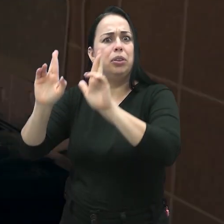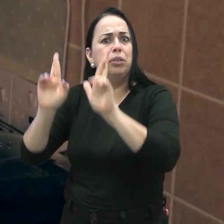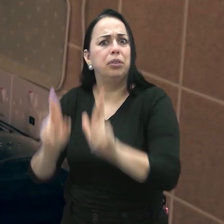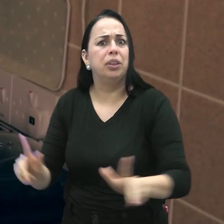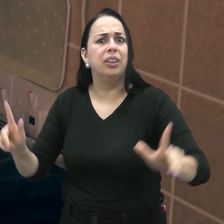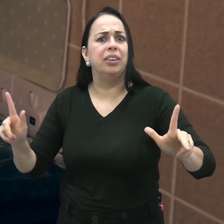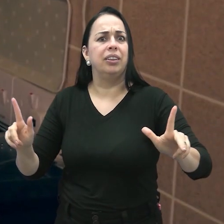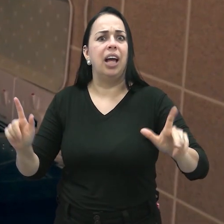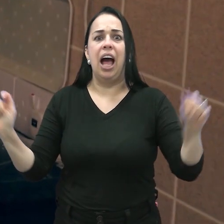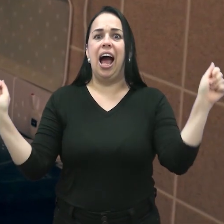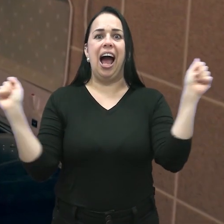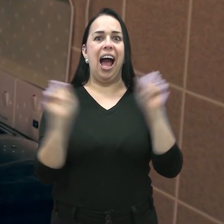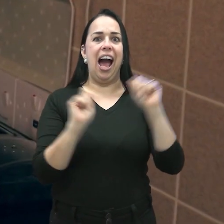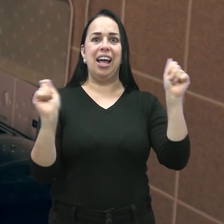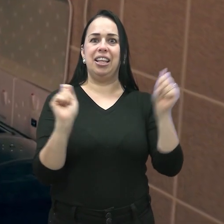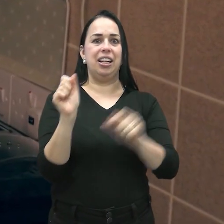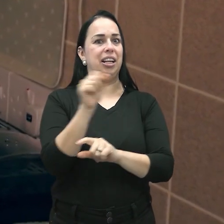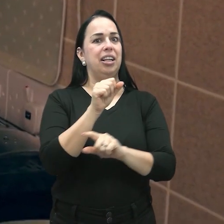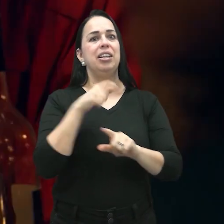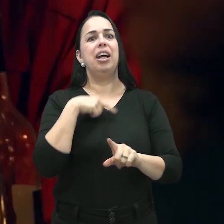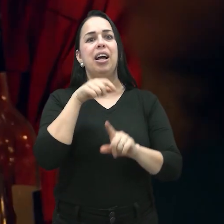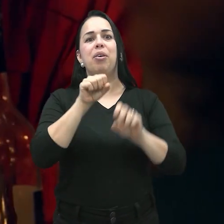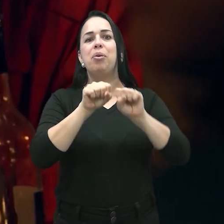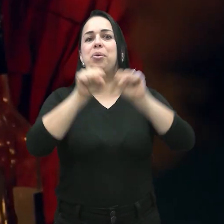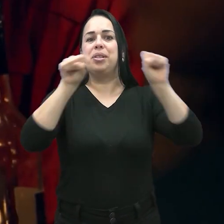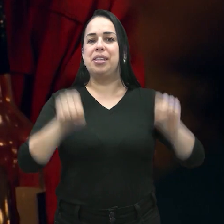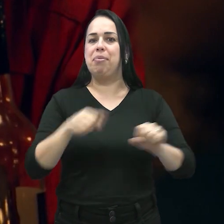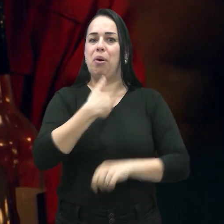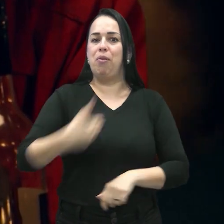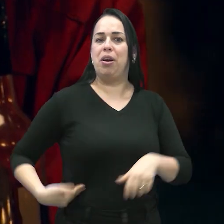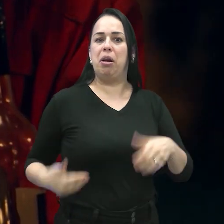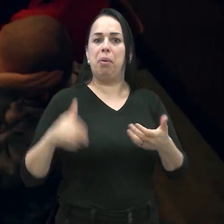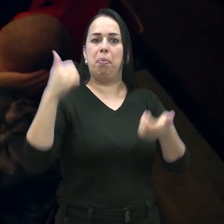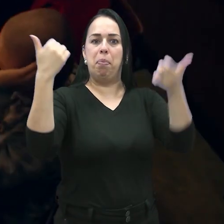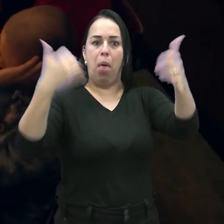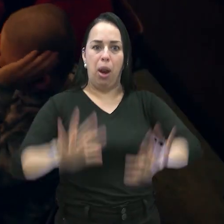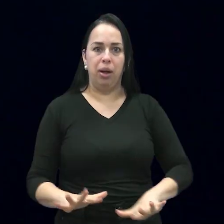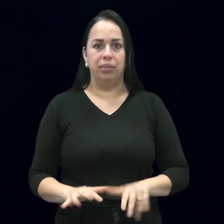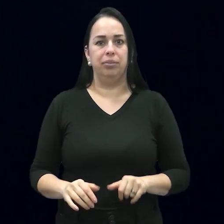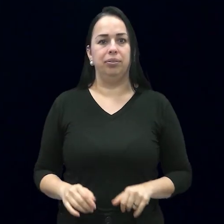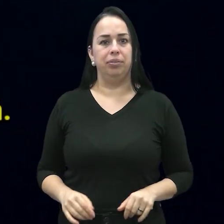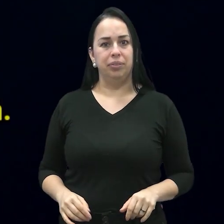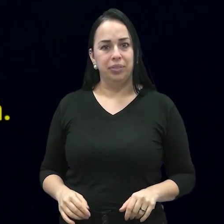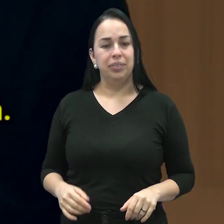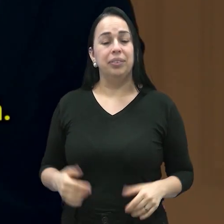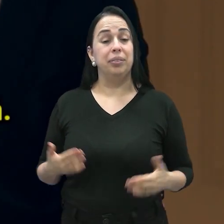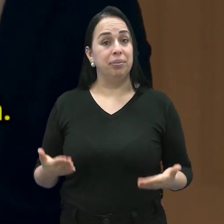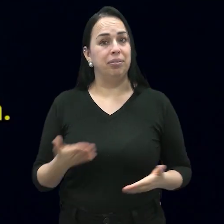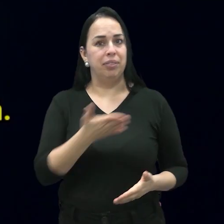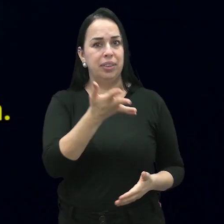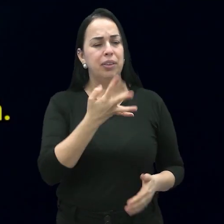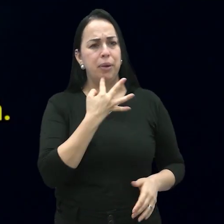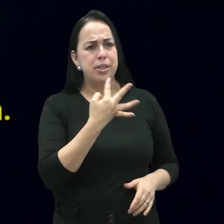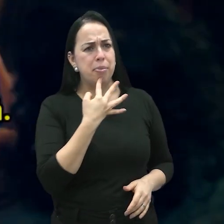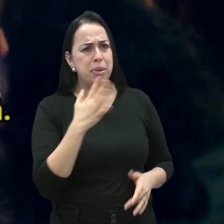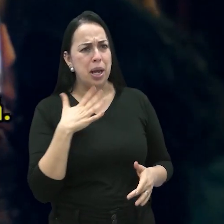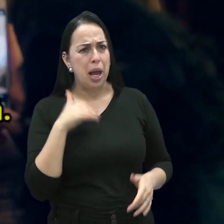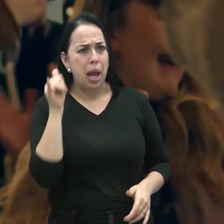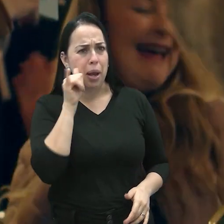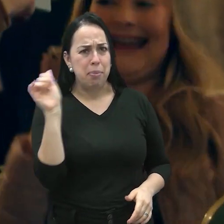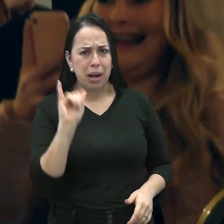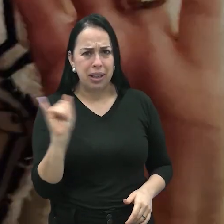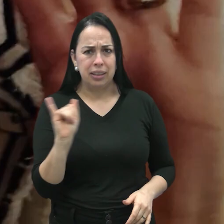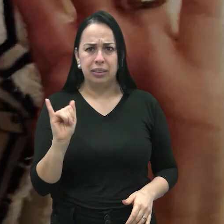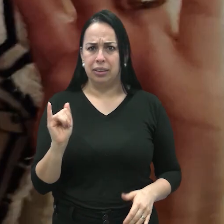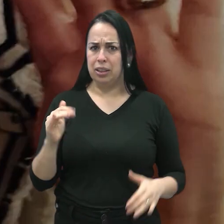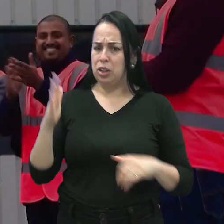I love it. The whole system's in pieces. So nice to have you back. You met my sister once. Was I nice?